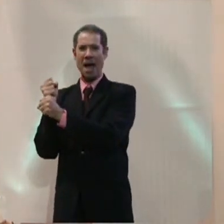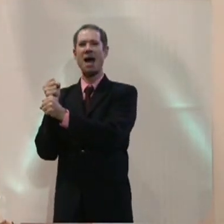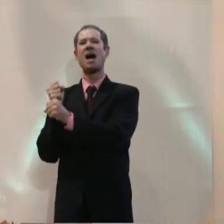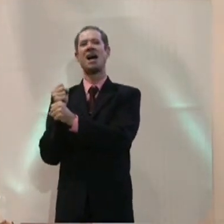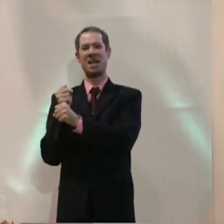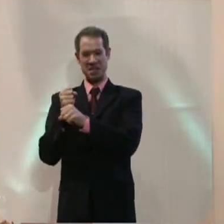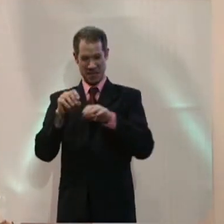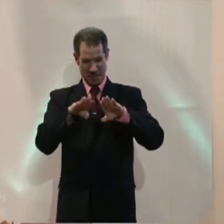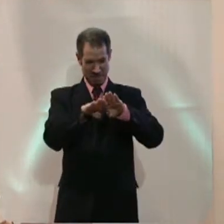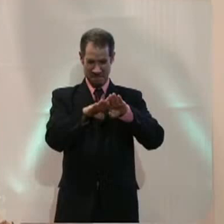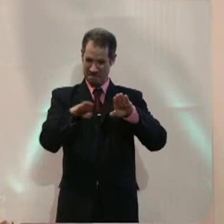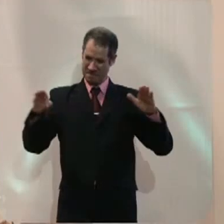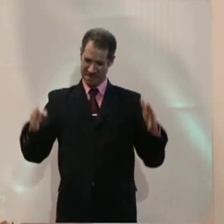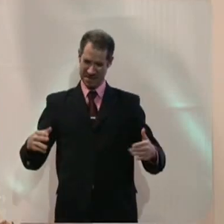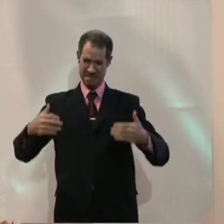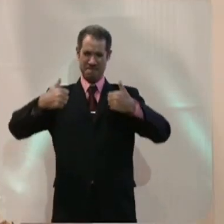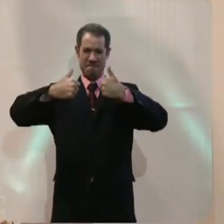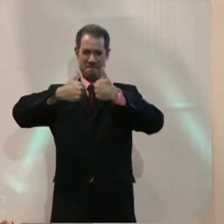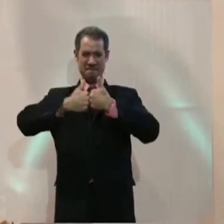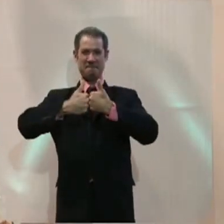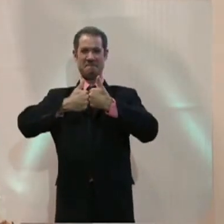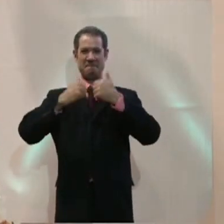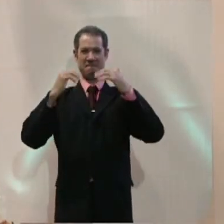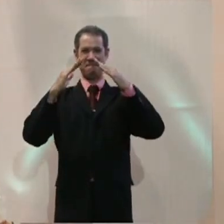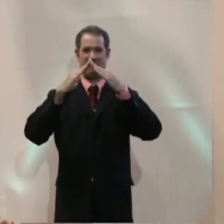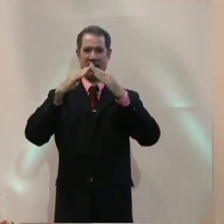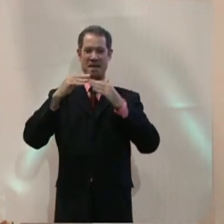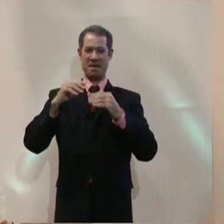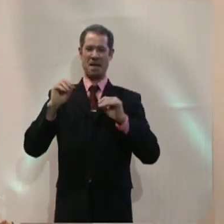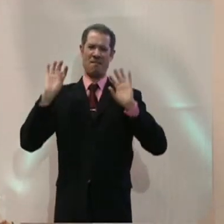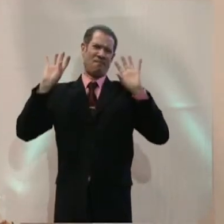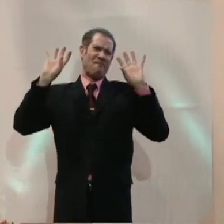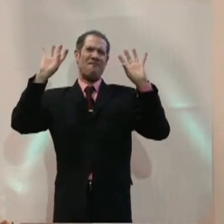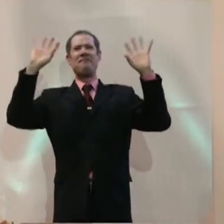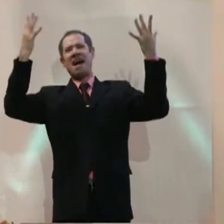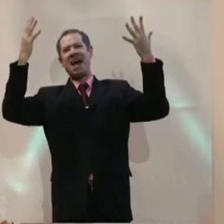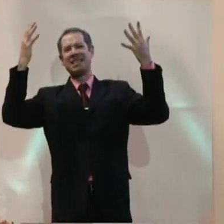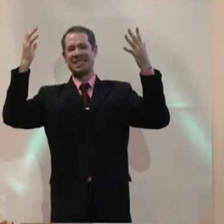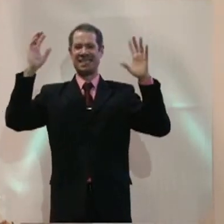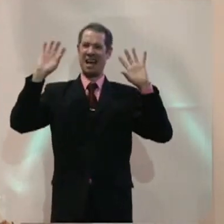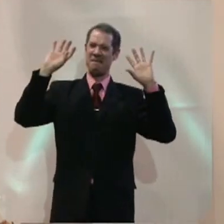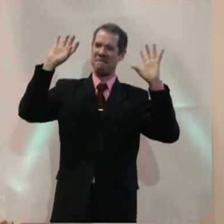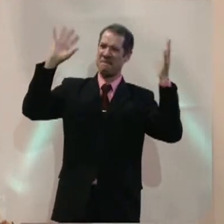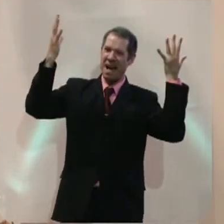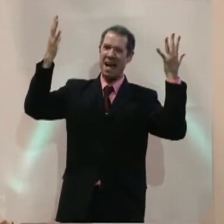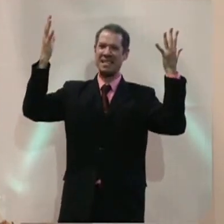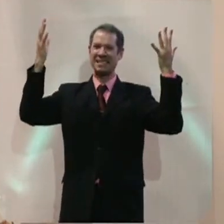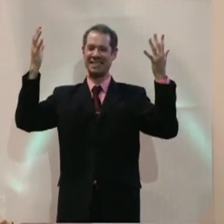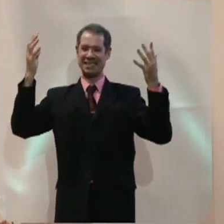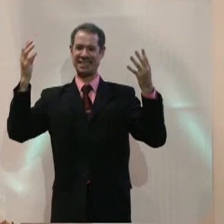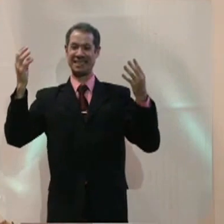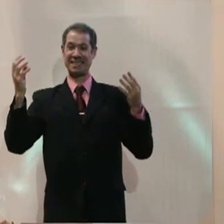lançaram os alicerces do templo. E aí fizeram uma festa para comemorar, porque eles tinham